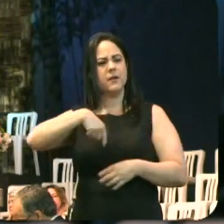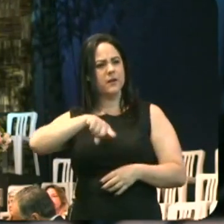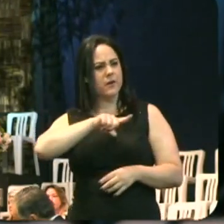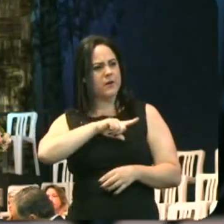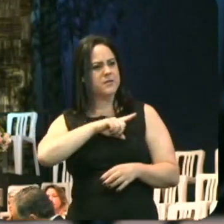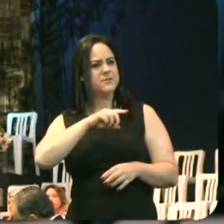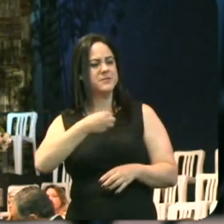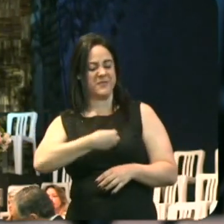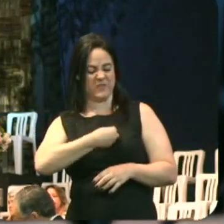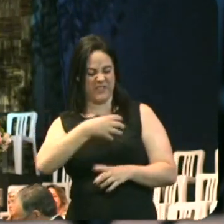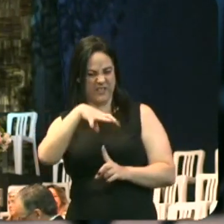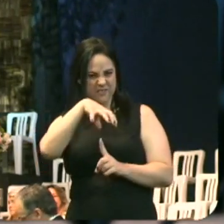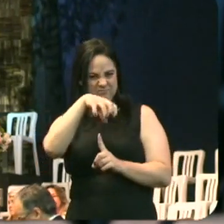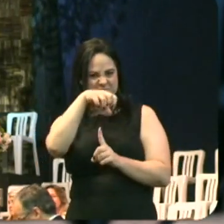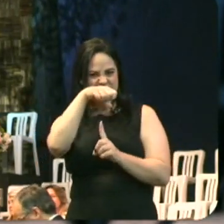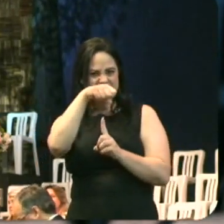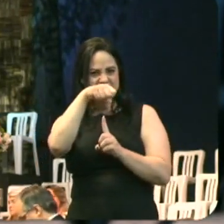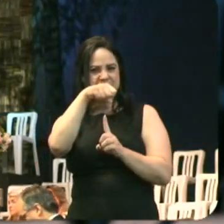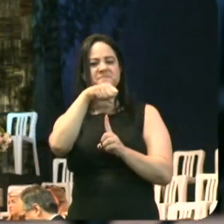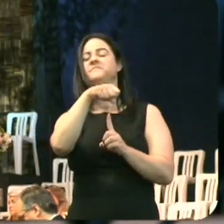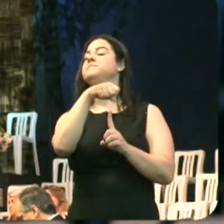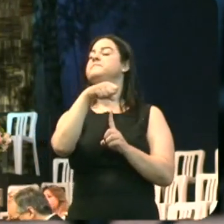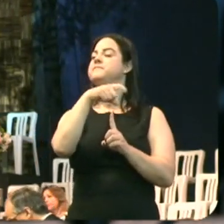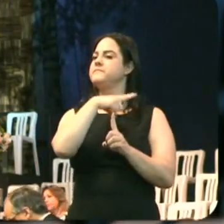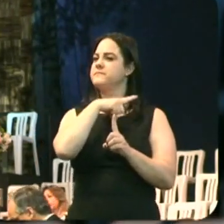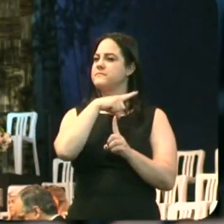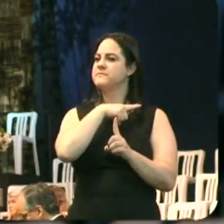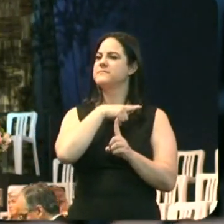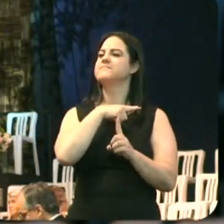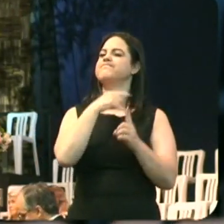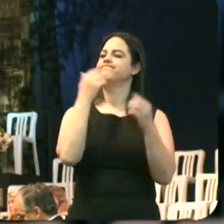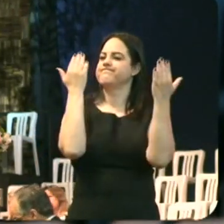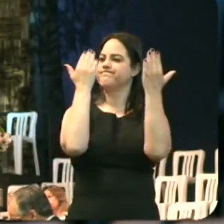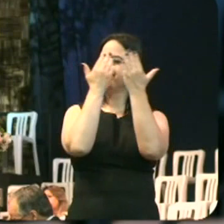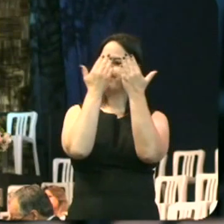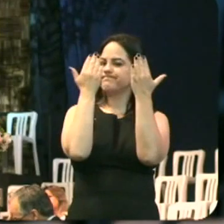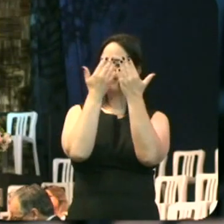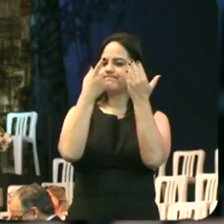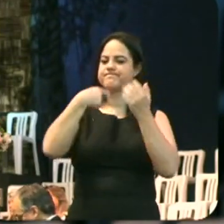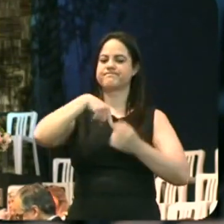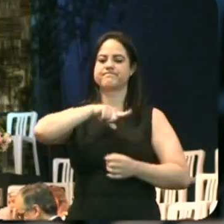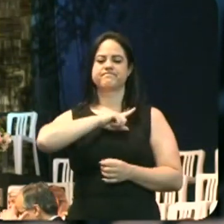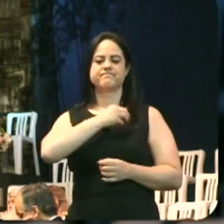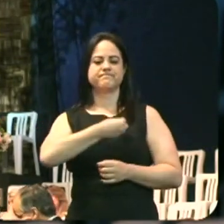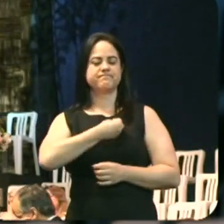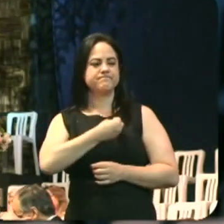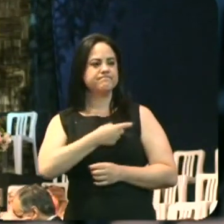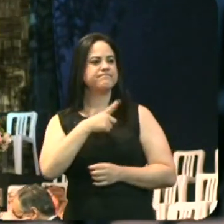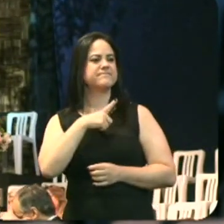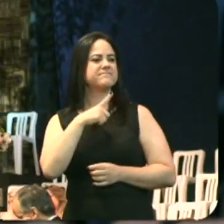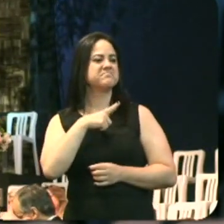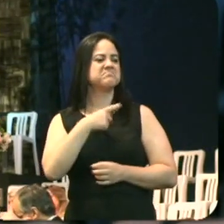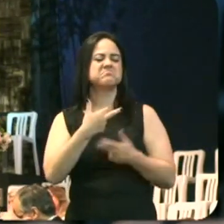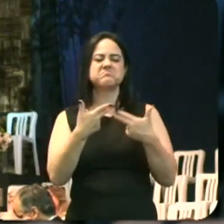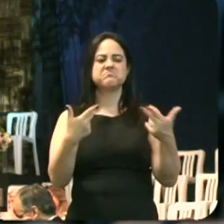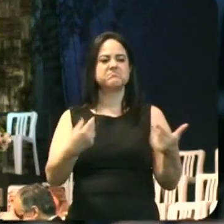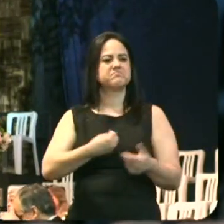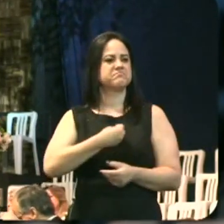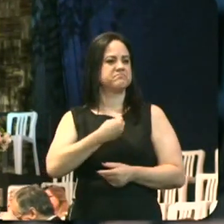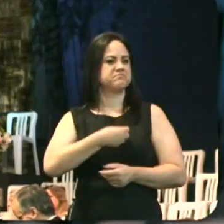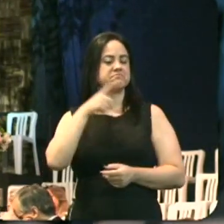essa escuridão, que gera uma grande cegueira na nossa vida, que envolve o nosso dia a